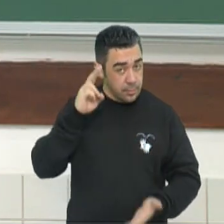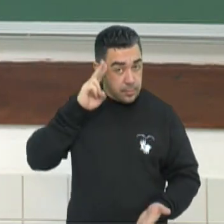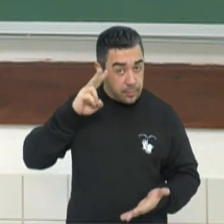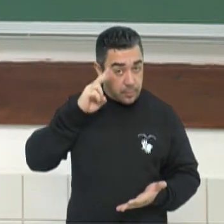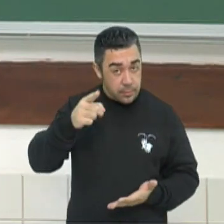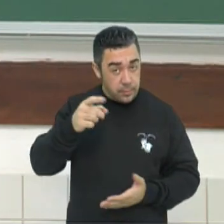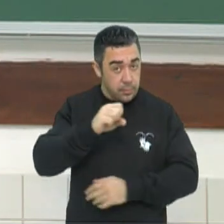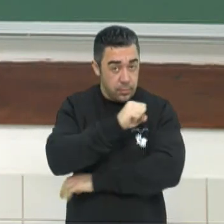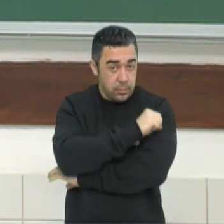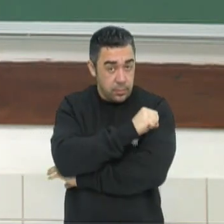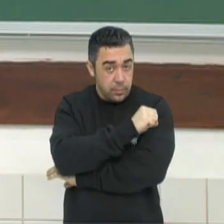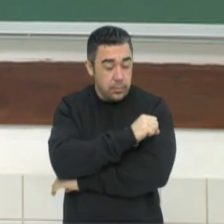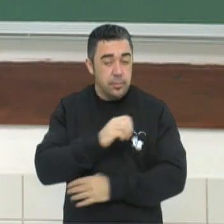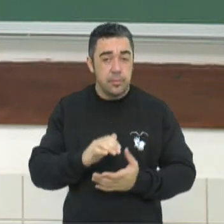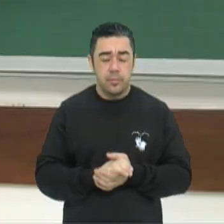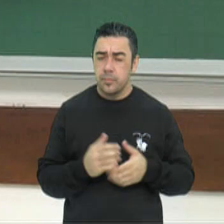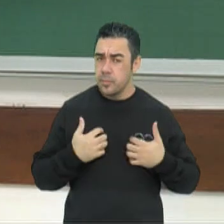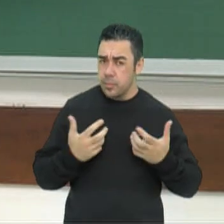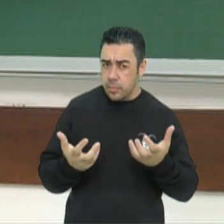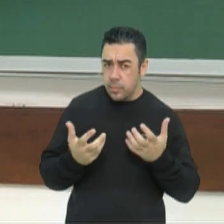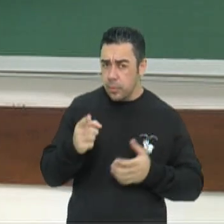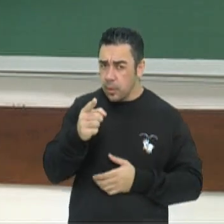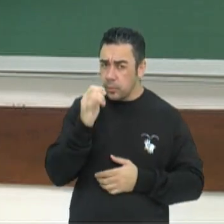para o 8º ano, eu quero